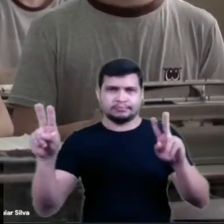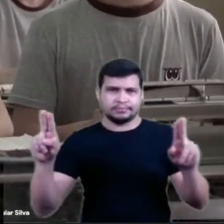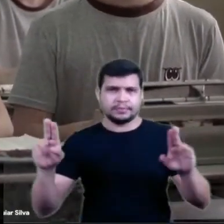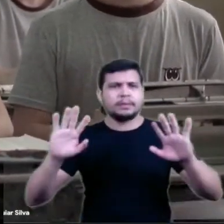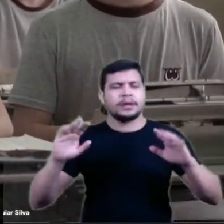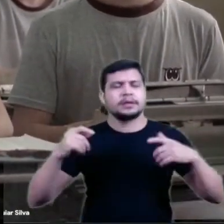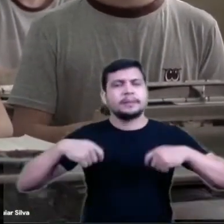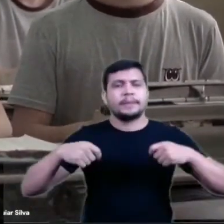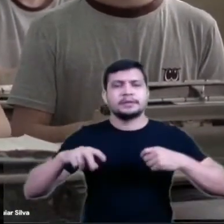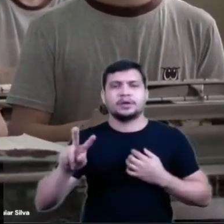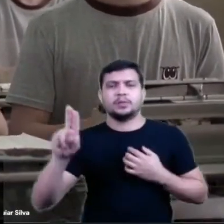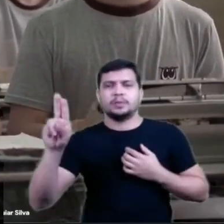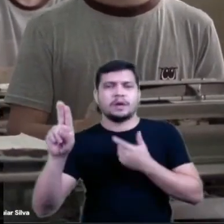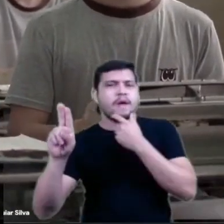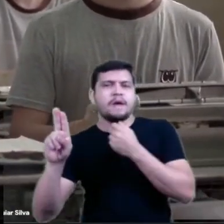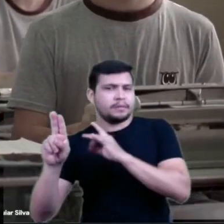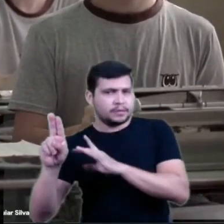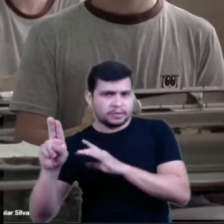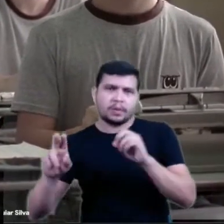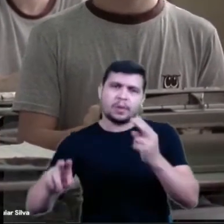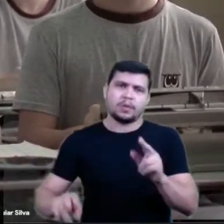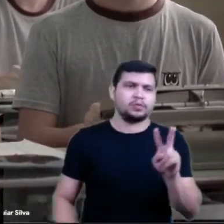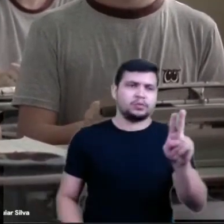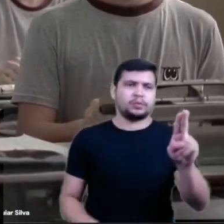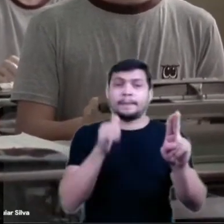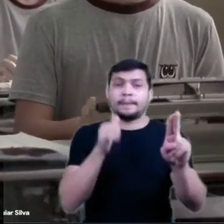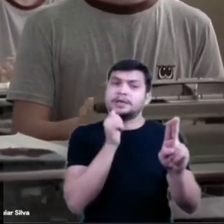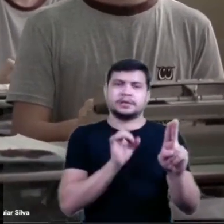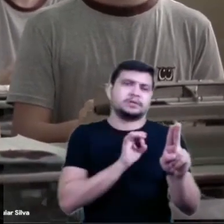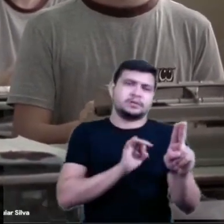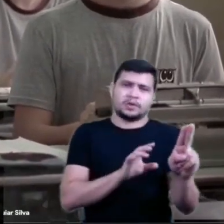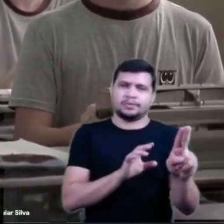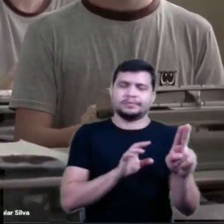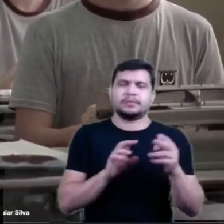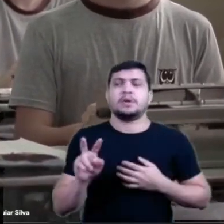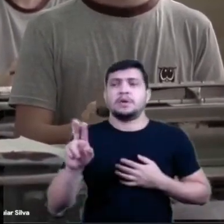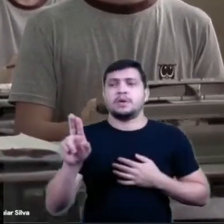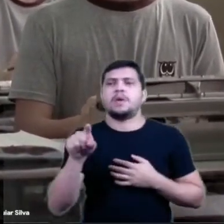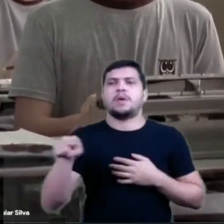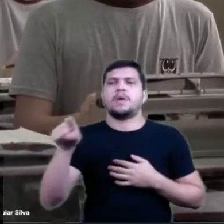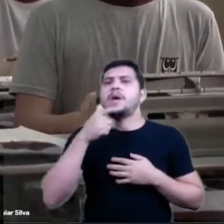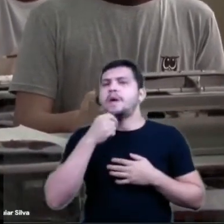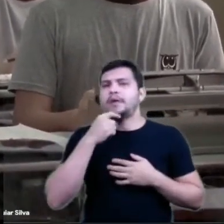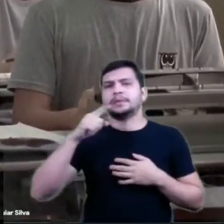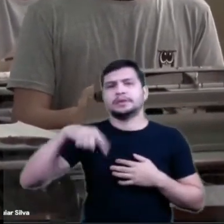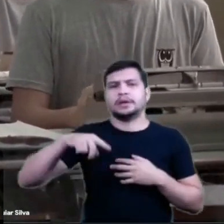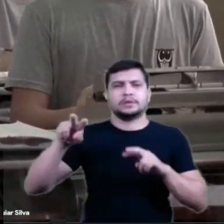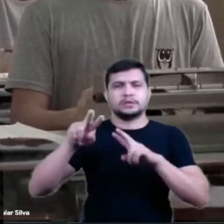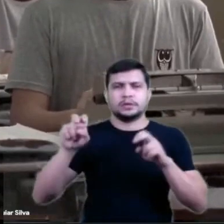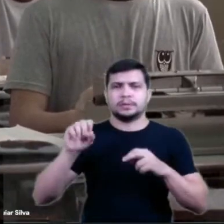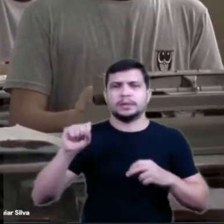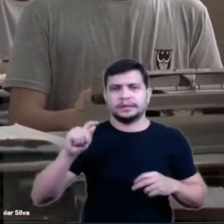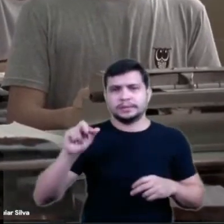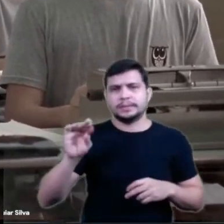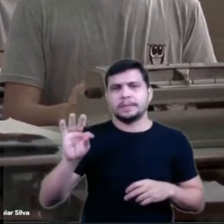ou entre meninas. Os rapazes vão escrever sobre Esparta e as garotas sobre Atenas, tá certo? Vamos lá? Podem formar as duplas, por